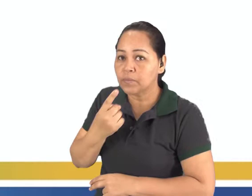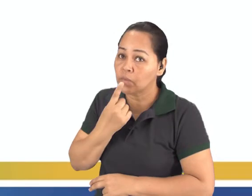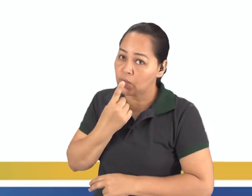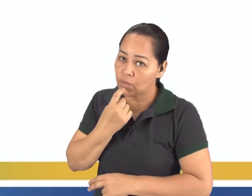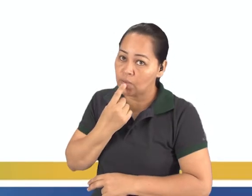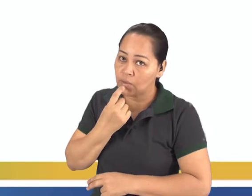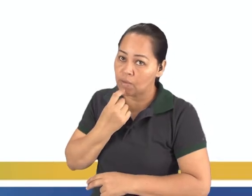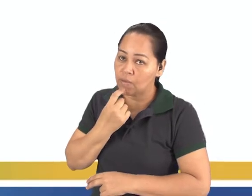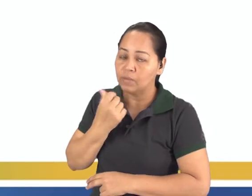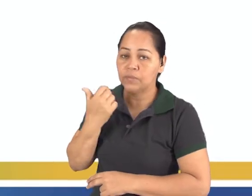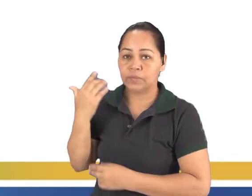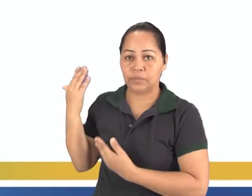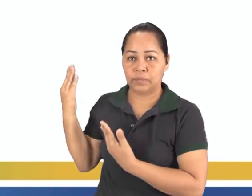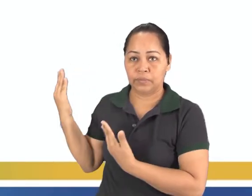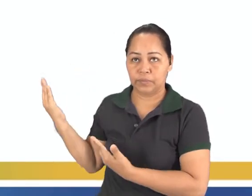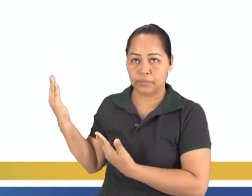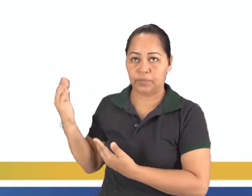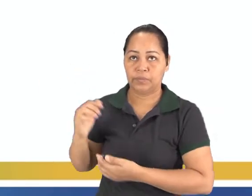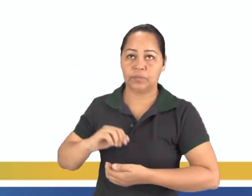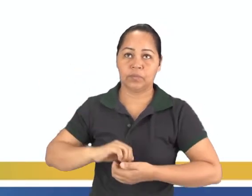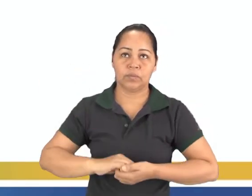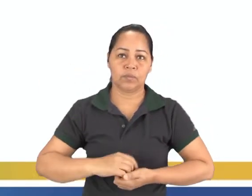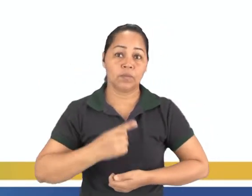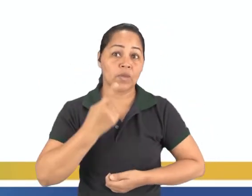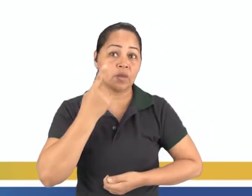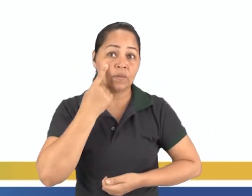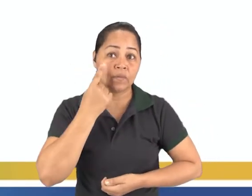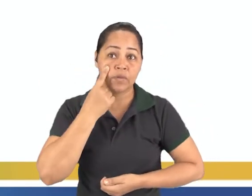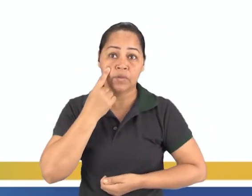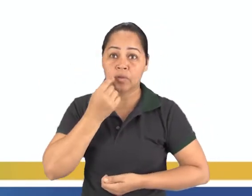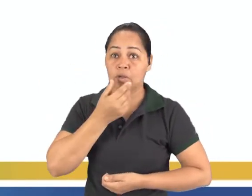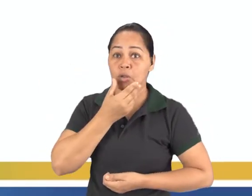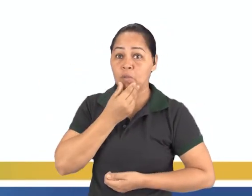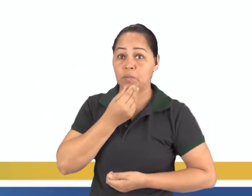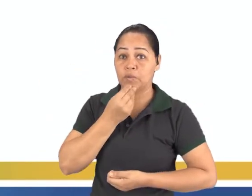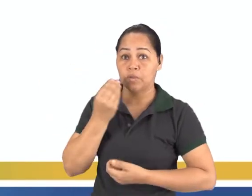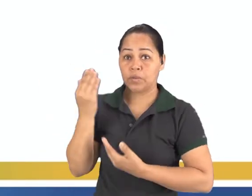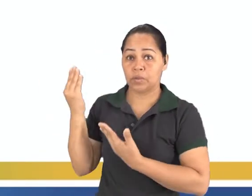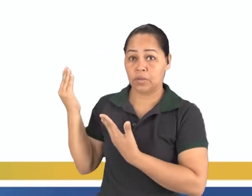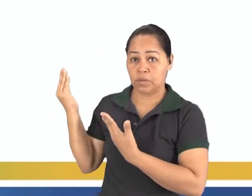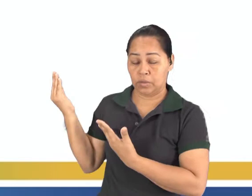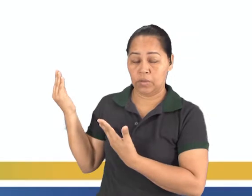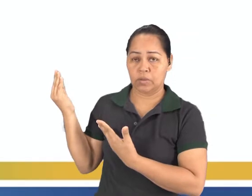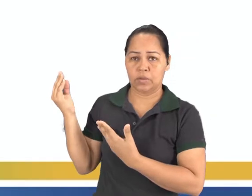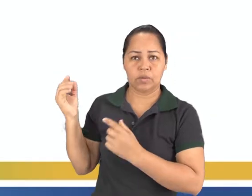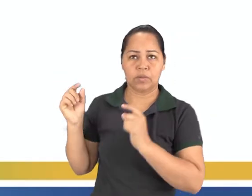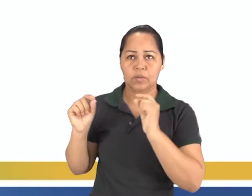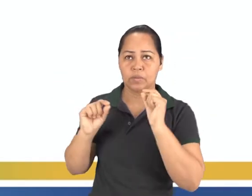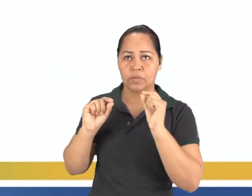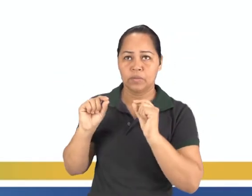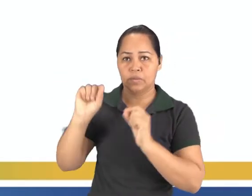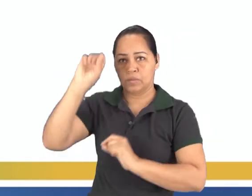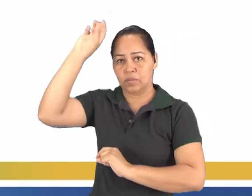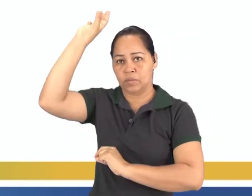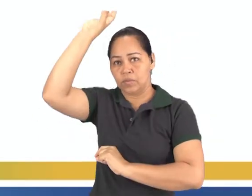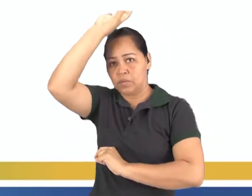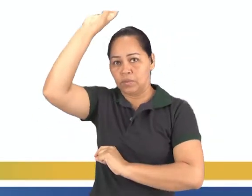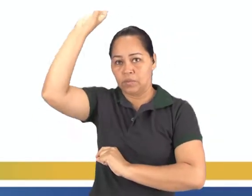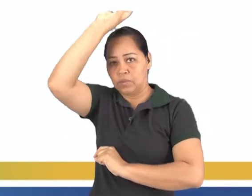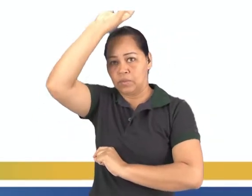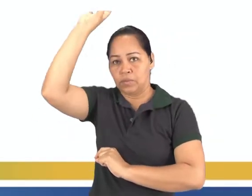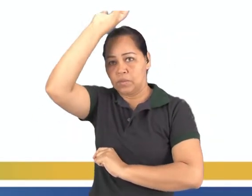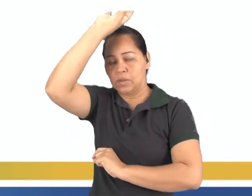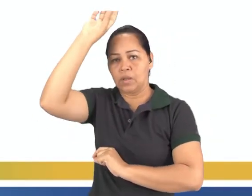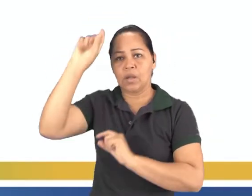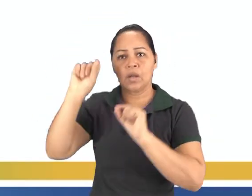Muito bem. Então, observe na figura que nós apresentamos aí também, agora do desenho dos